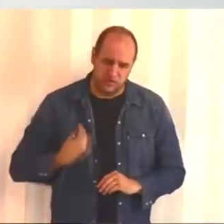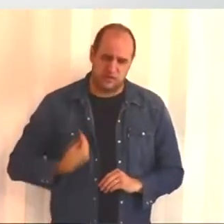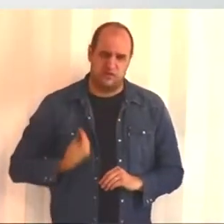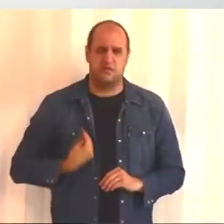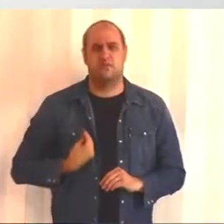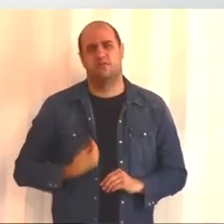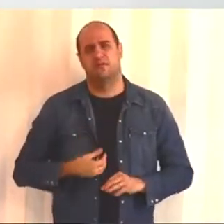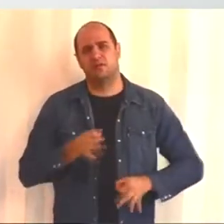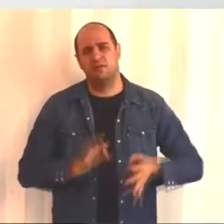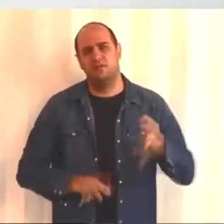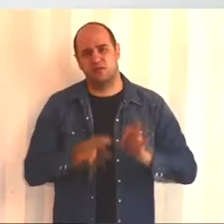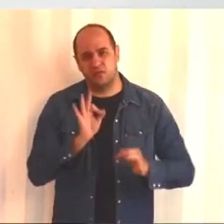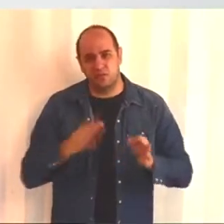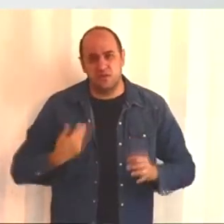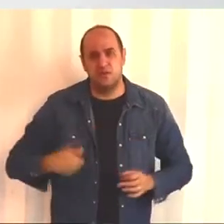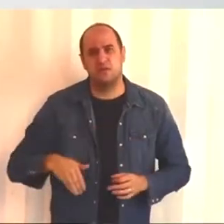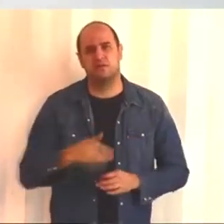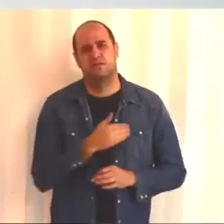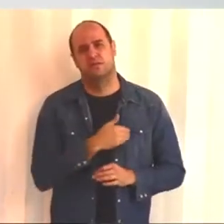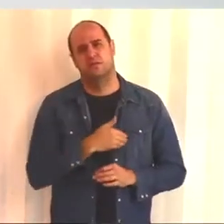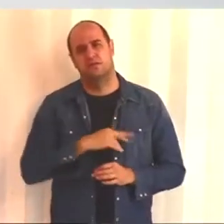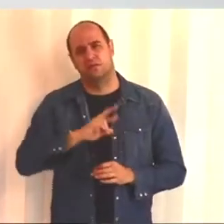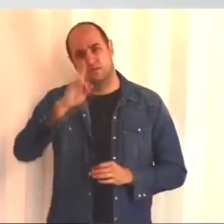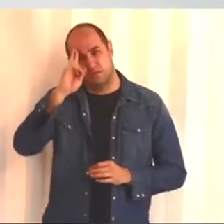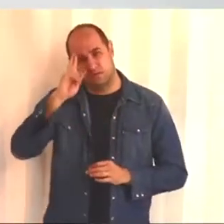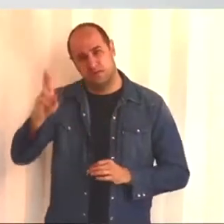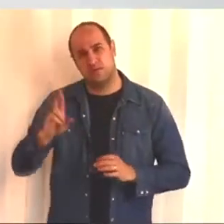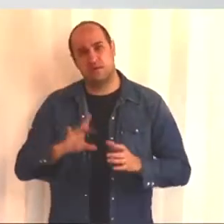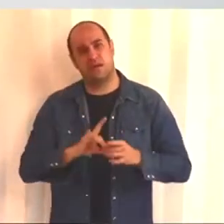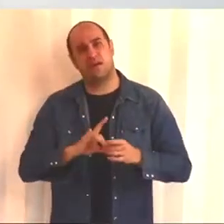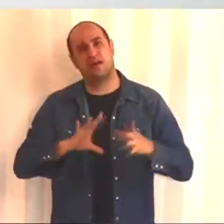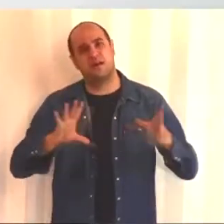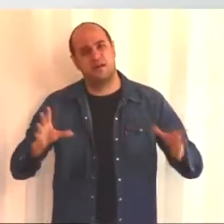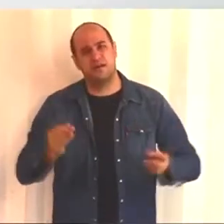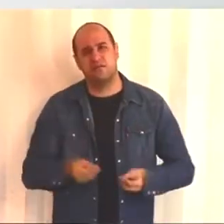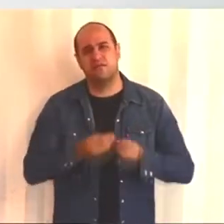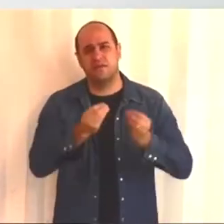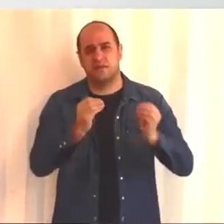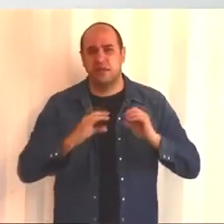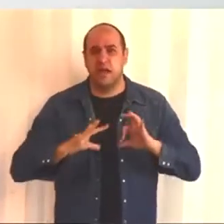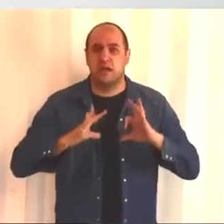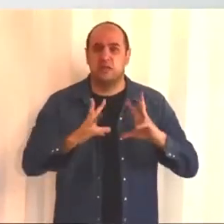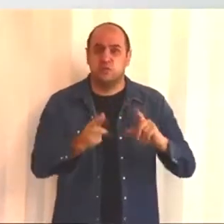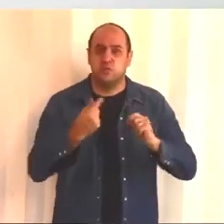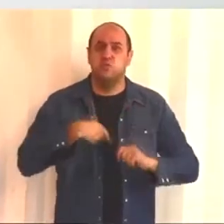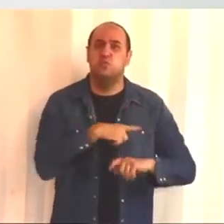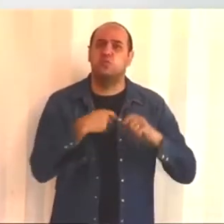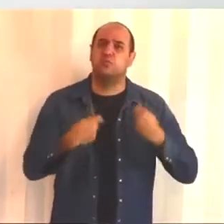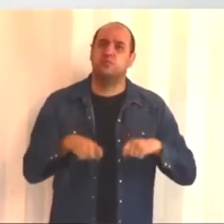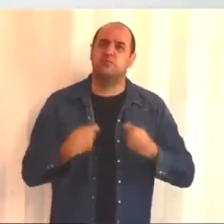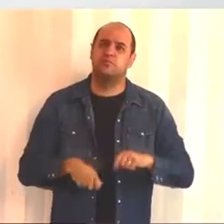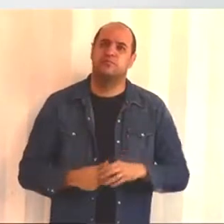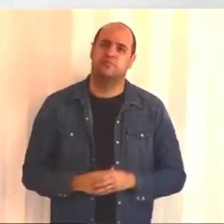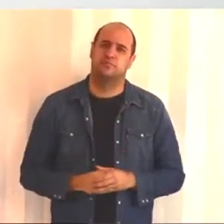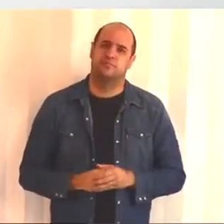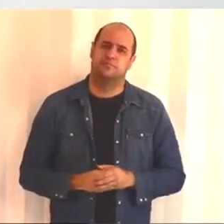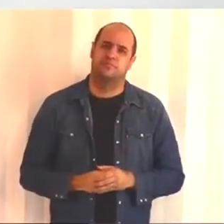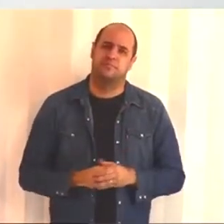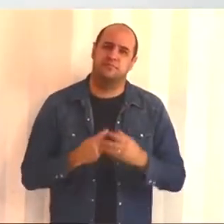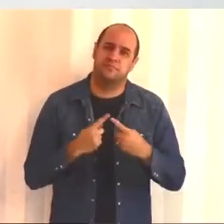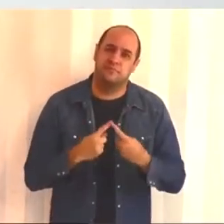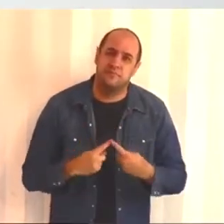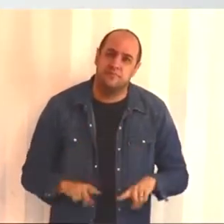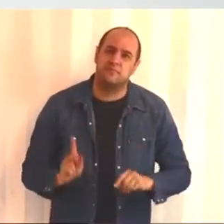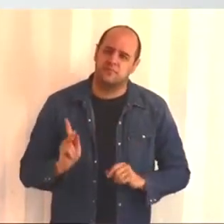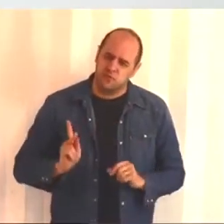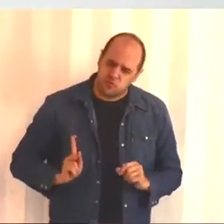reto juiz, o Senhor que nos liberta, o Senhor que nos provê tudo o que precisamos. Mas Ele continua